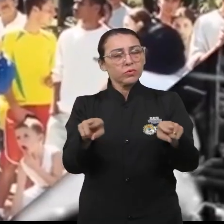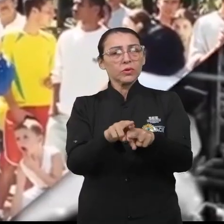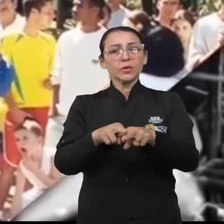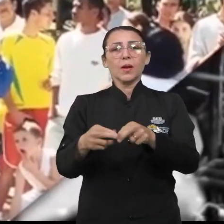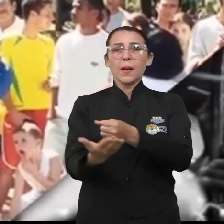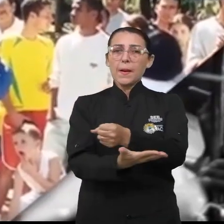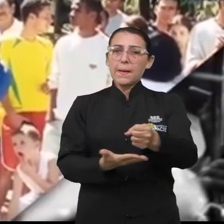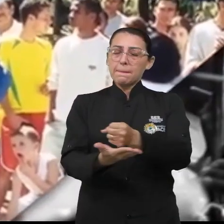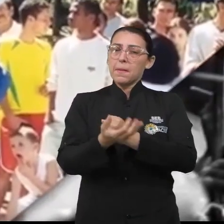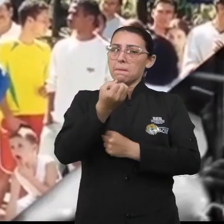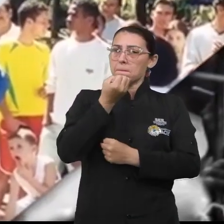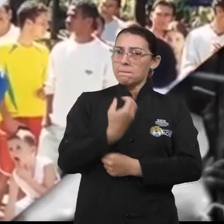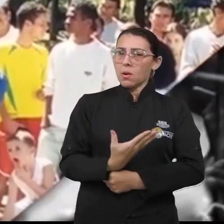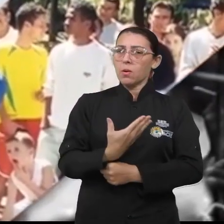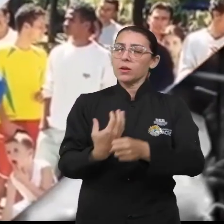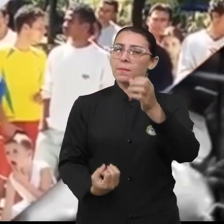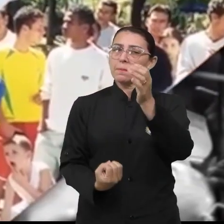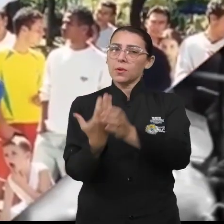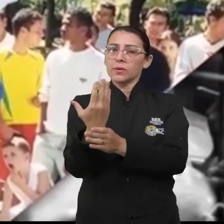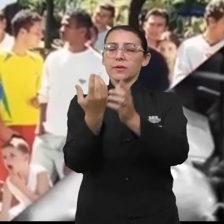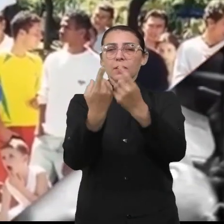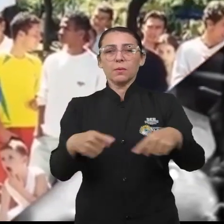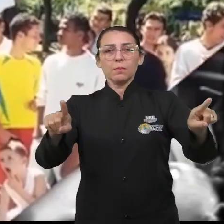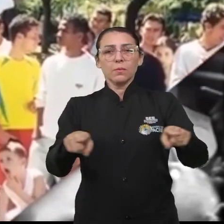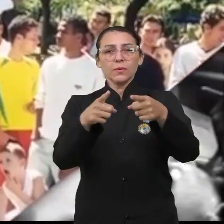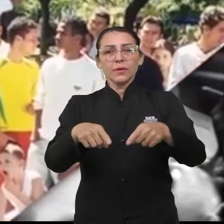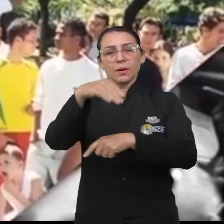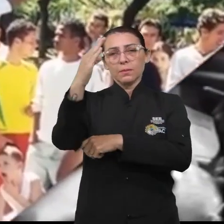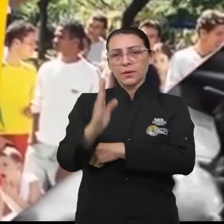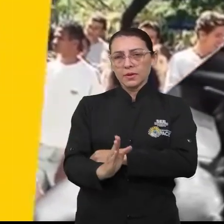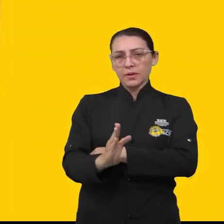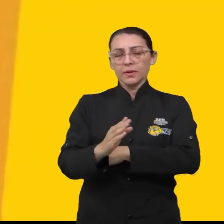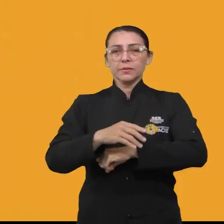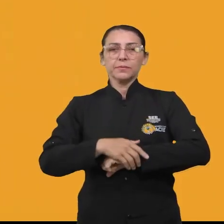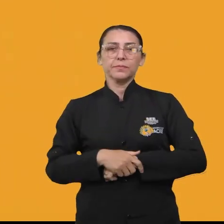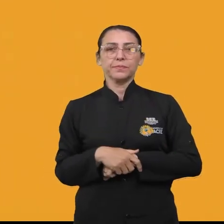base de boa parte da produção musical brasileira.